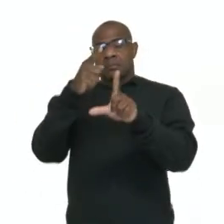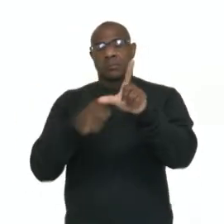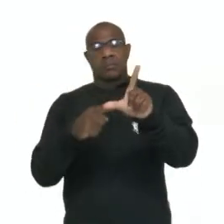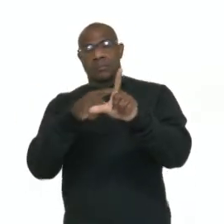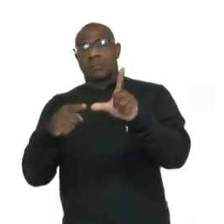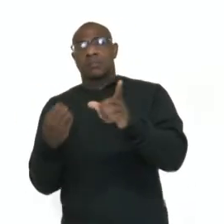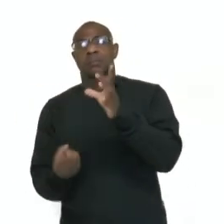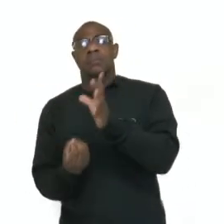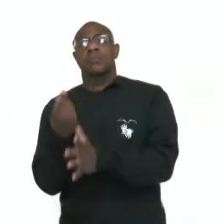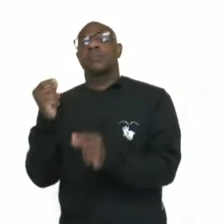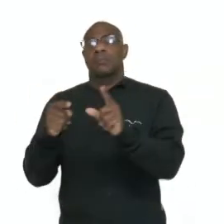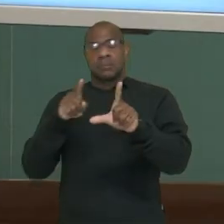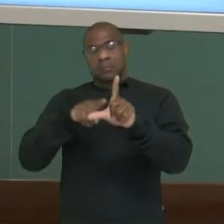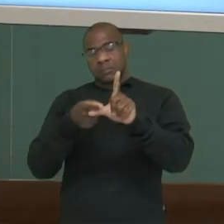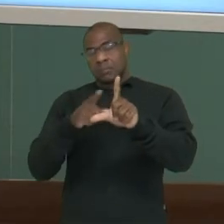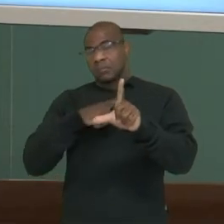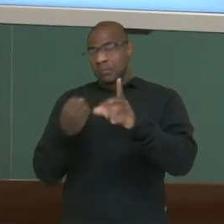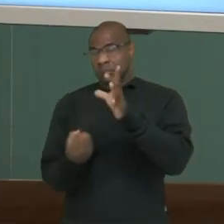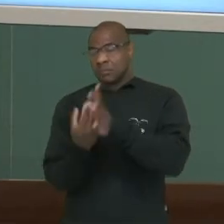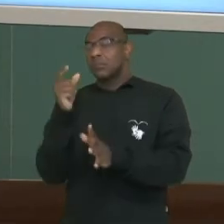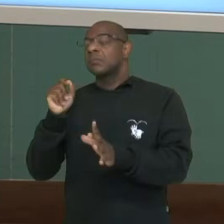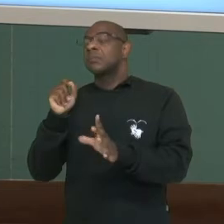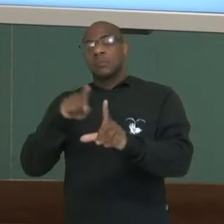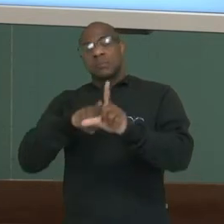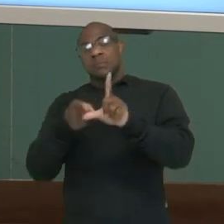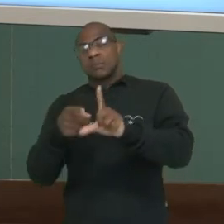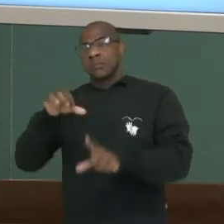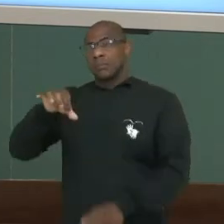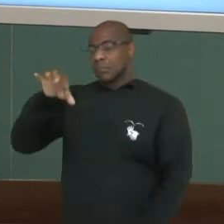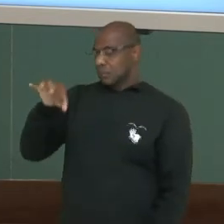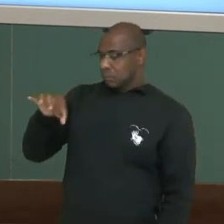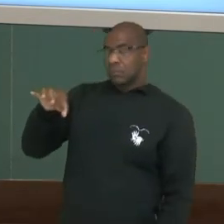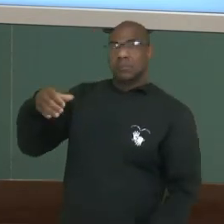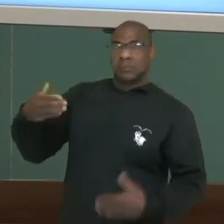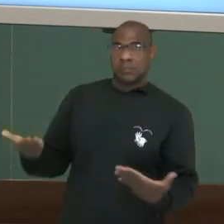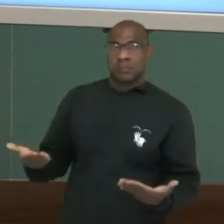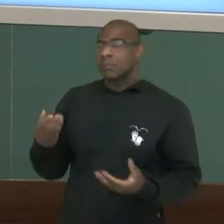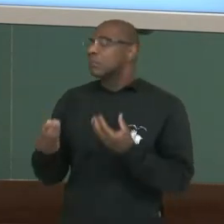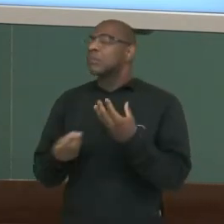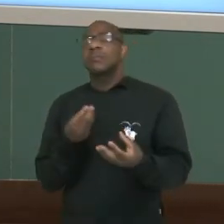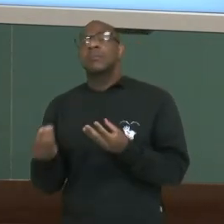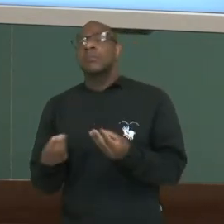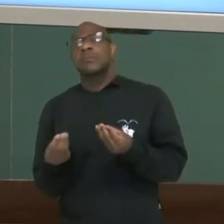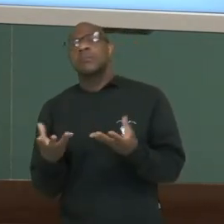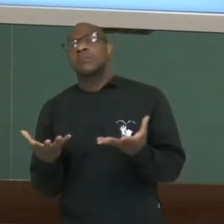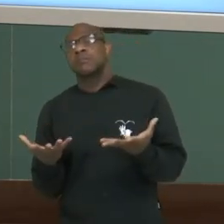elas formam um ângulo de 90 graus. Como é que a gente vai